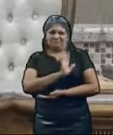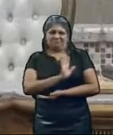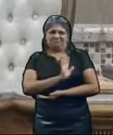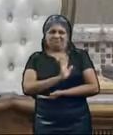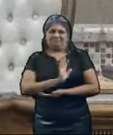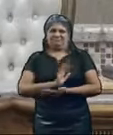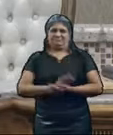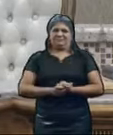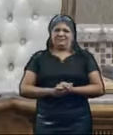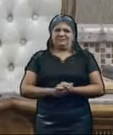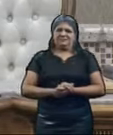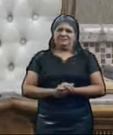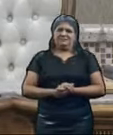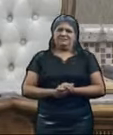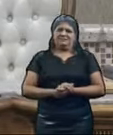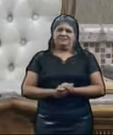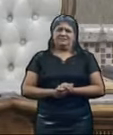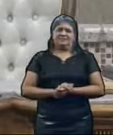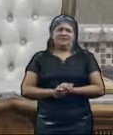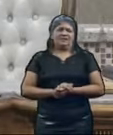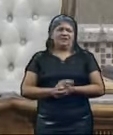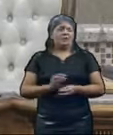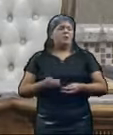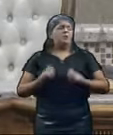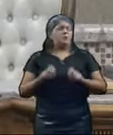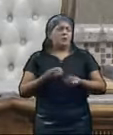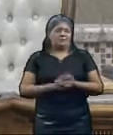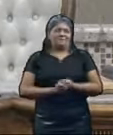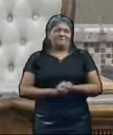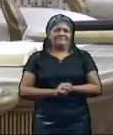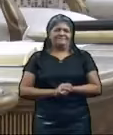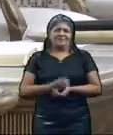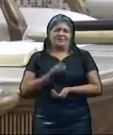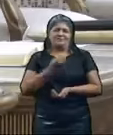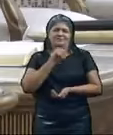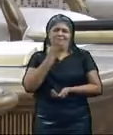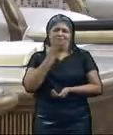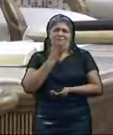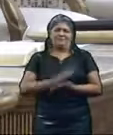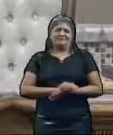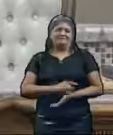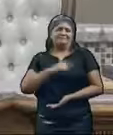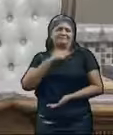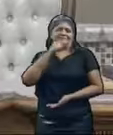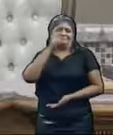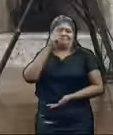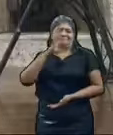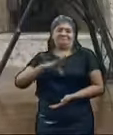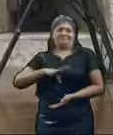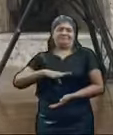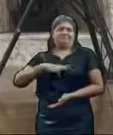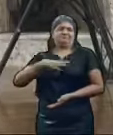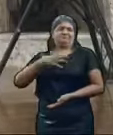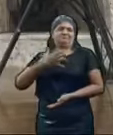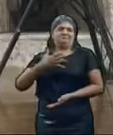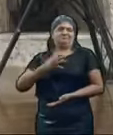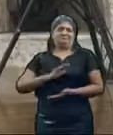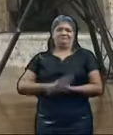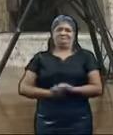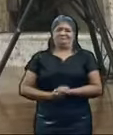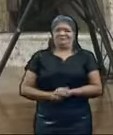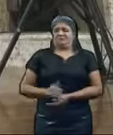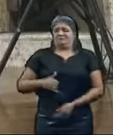aqui bem-aventurados somos arrogantes atrevidos os que compram briga que vai